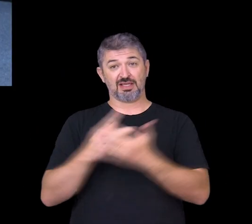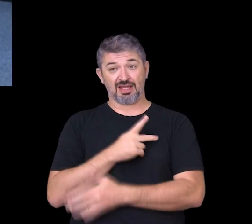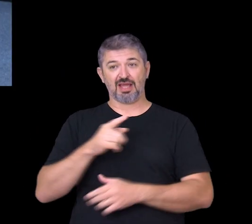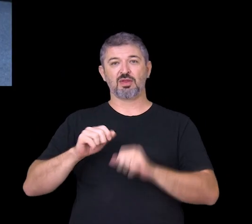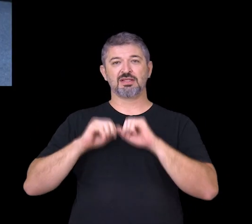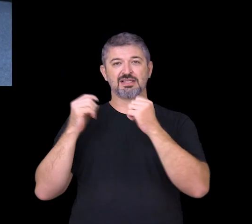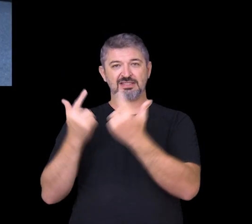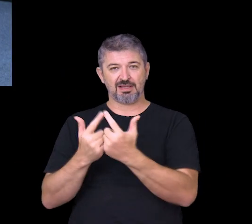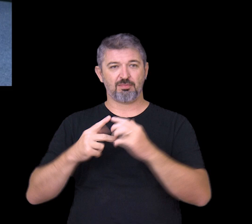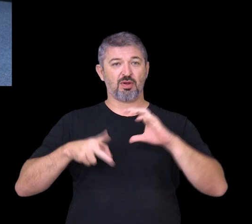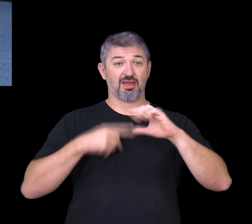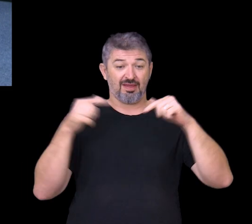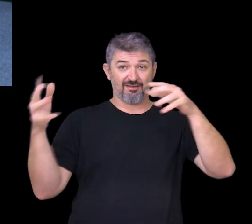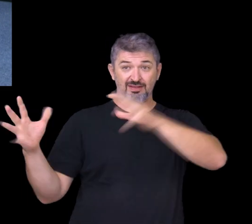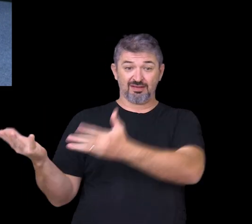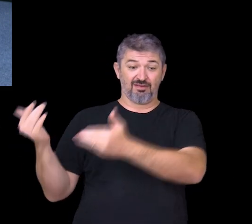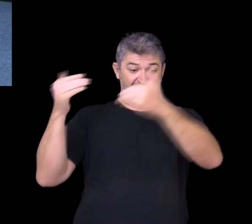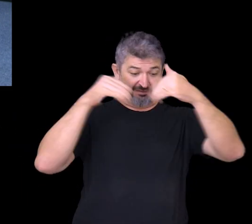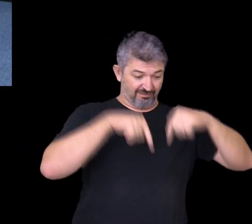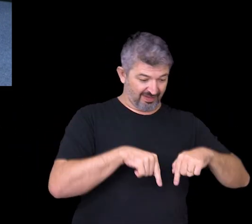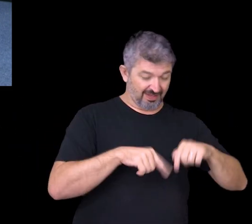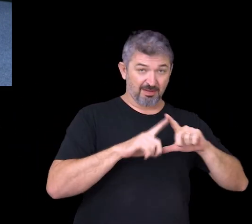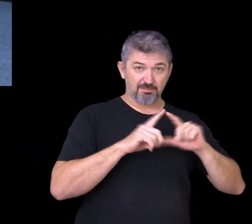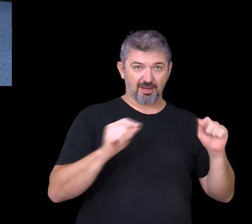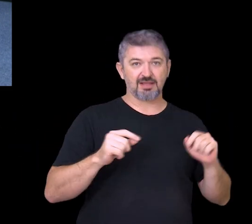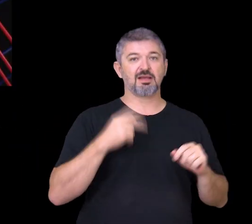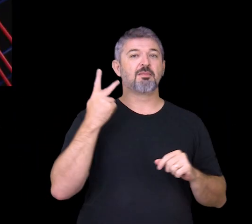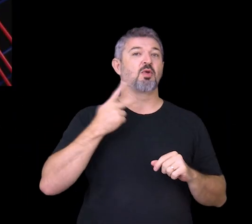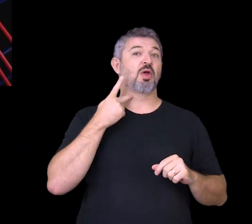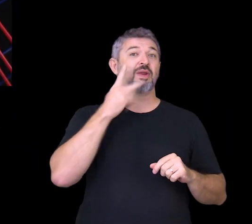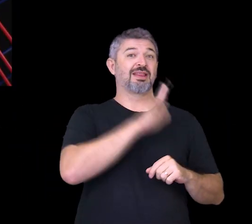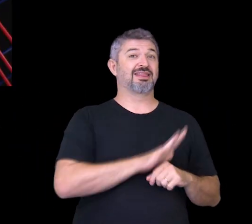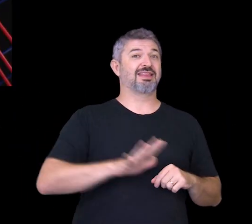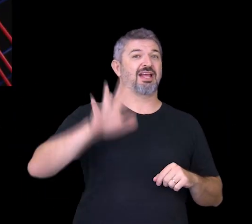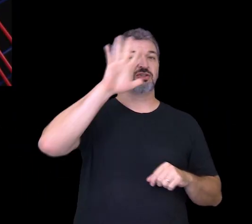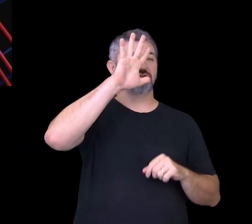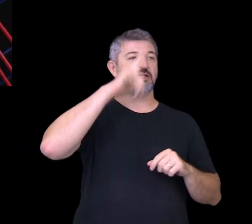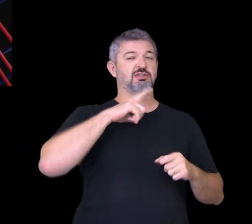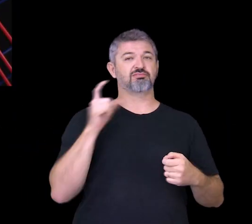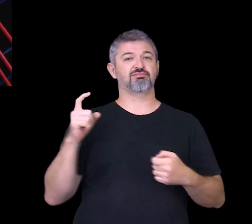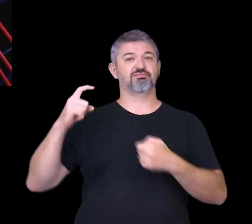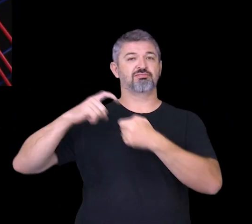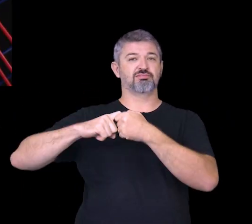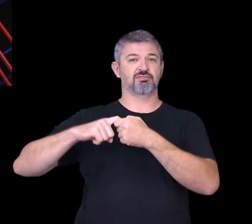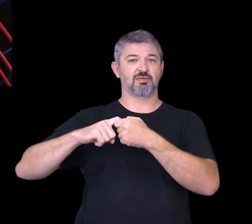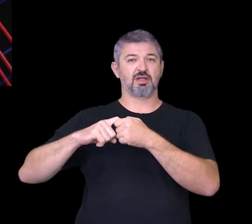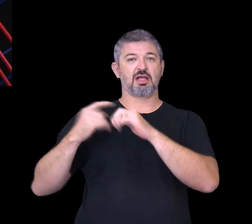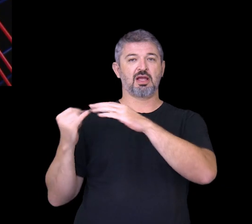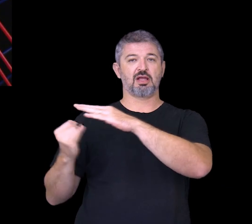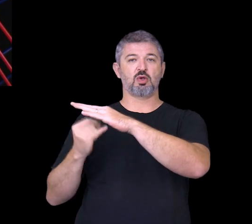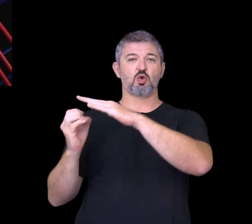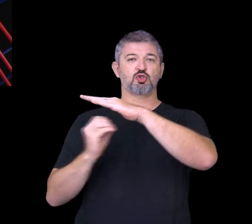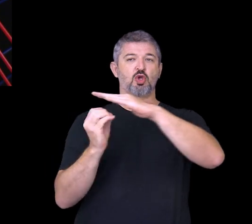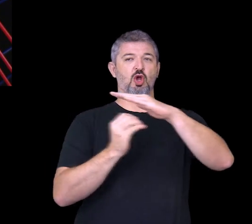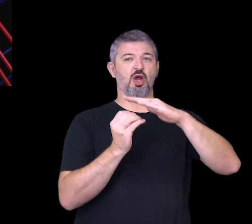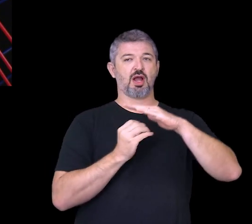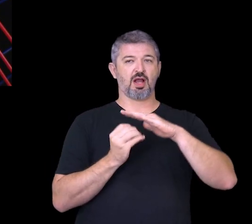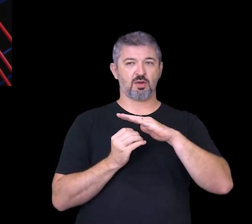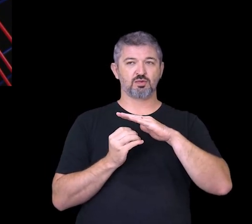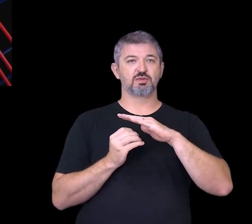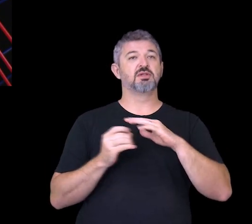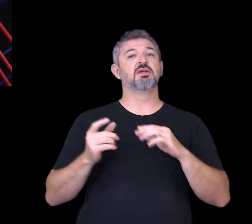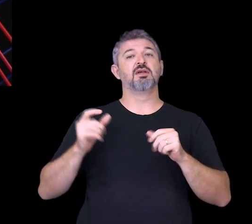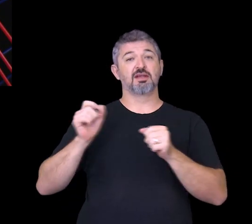do município, das assembleias aqui para Brasília, nós temos a Procuradoria Nacional em parceria com esses órgãos